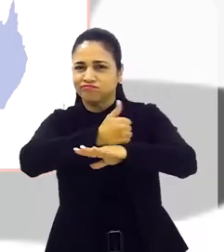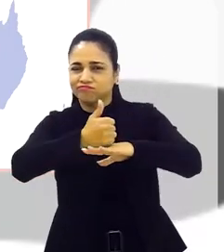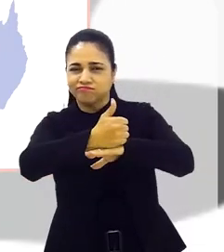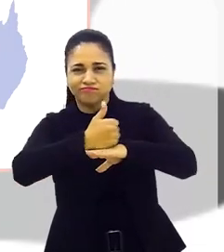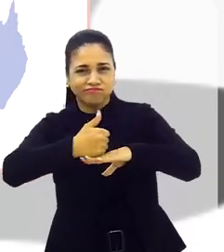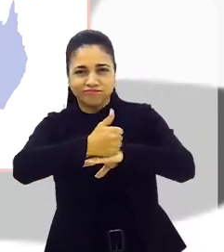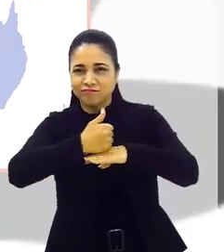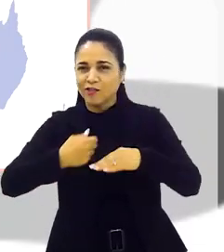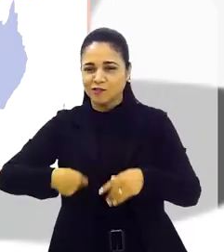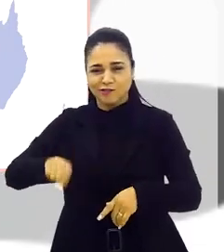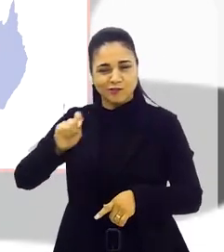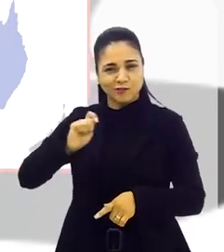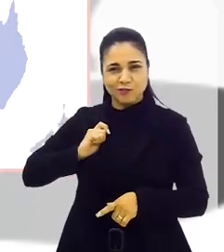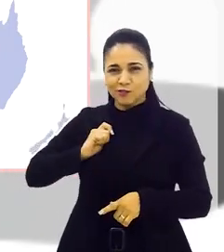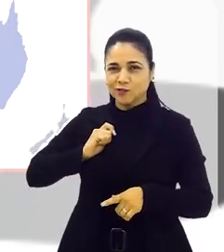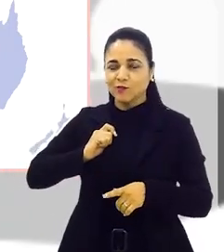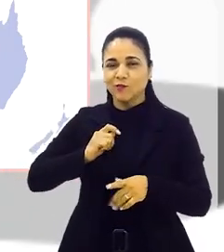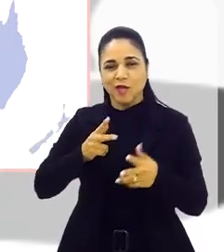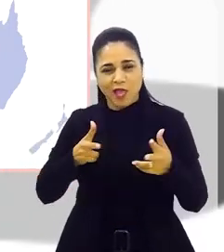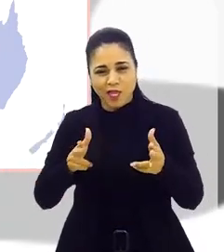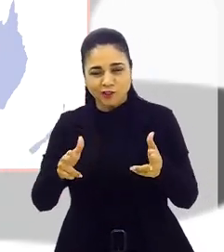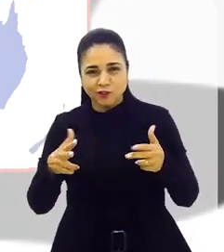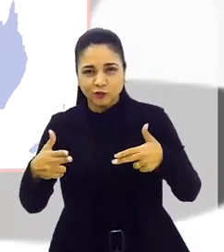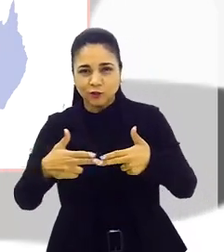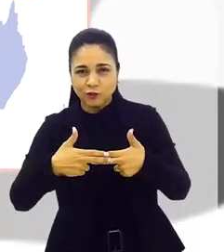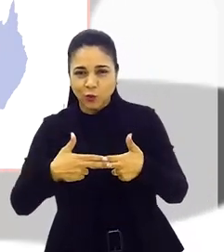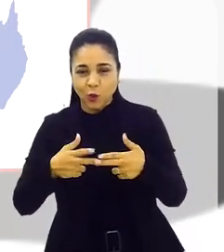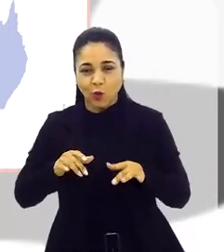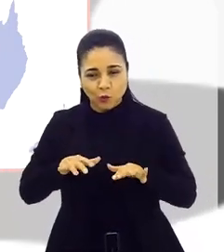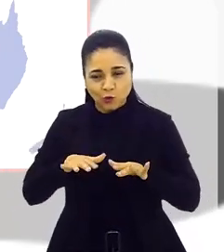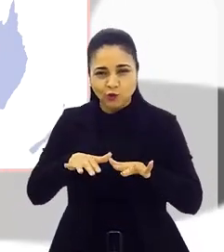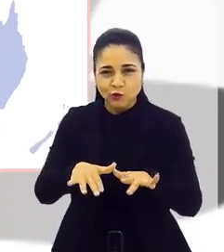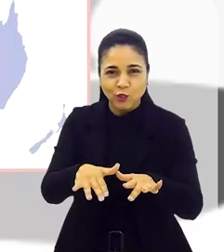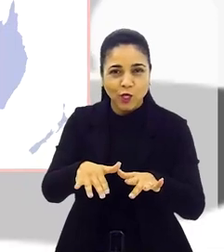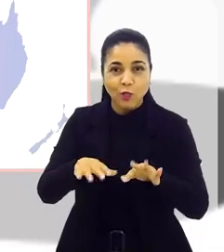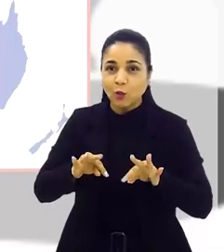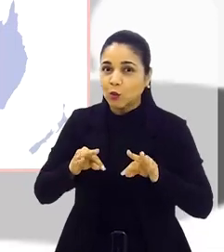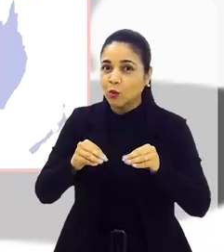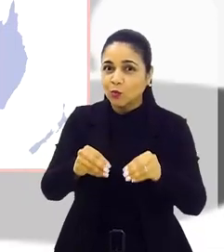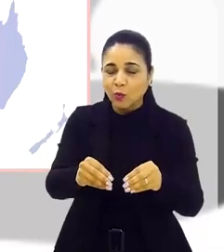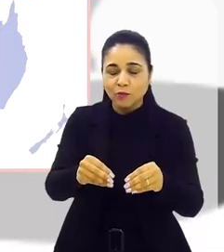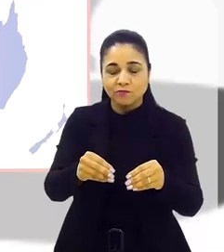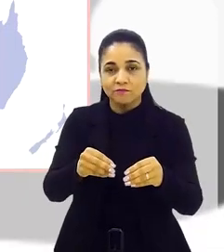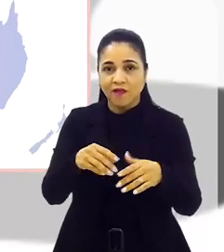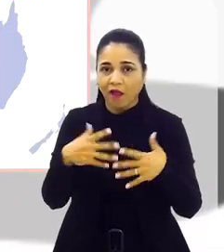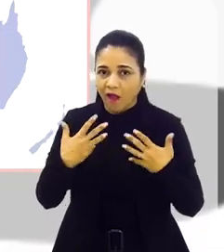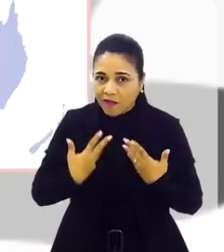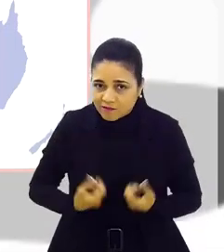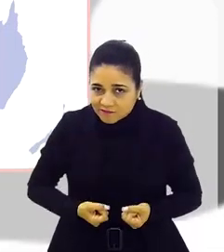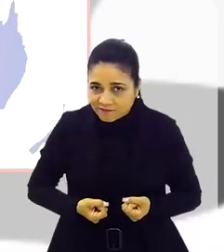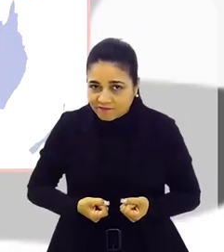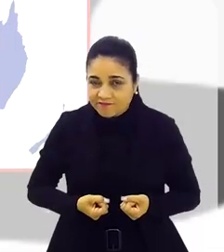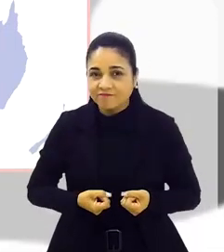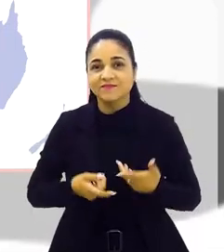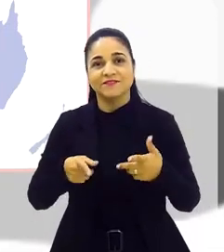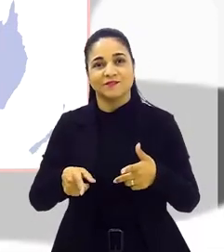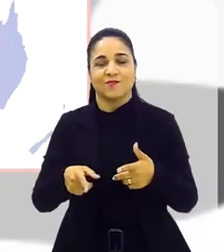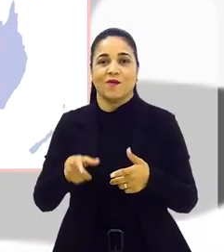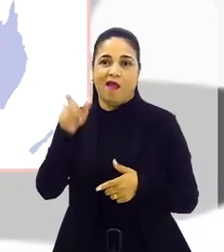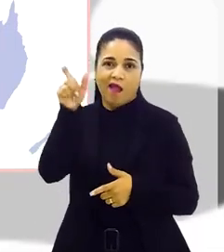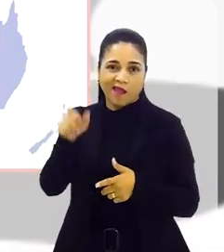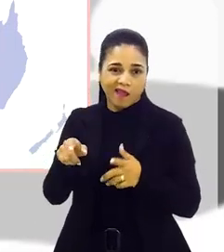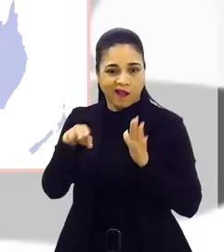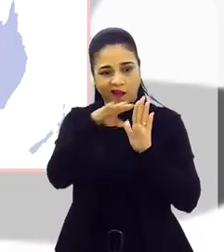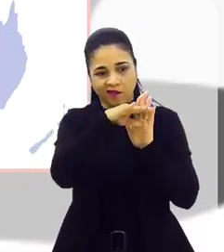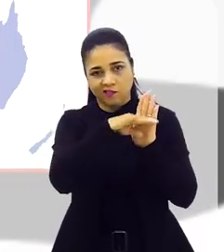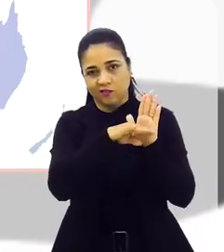continuista, ator, finalizador, designer, editor, pintor, costureiro? E aí, você já cansou? Porque